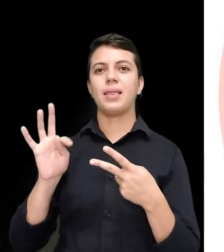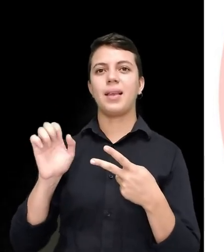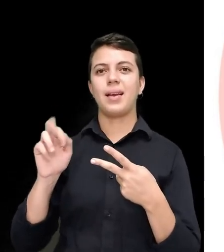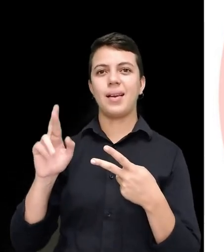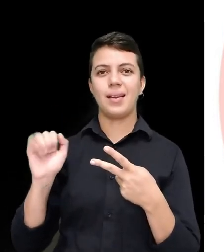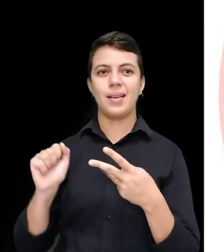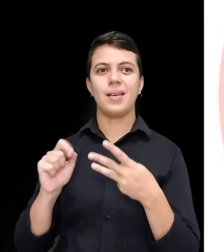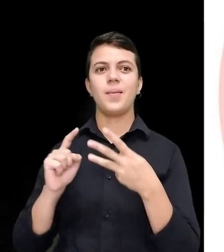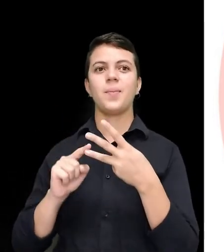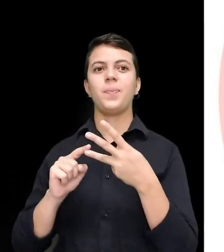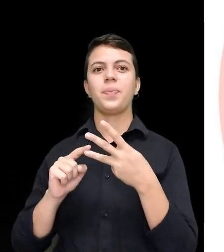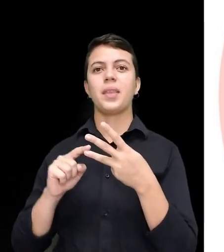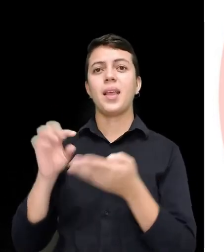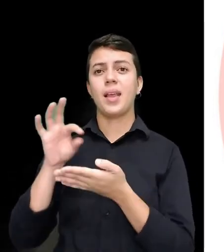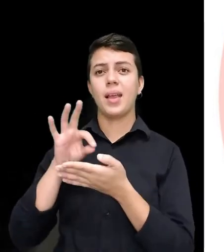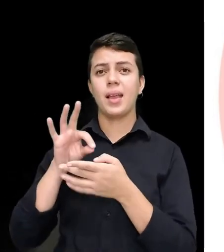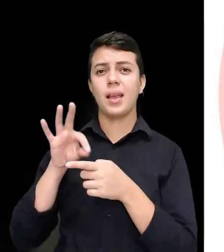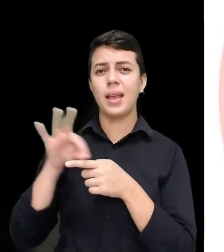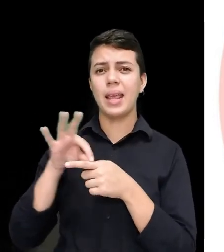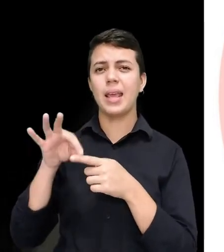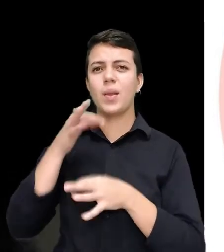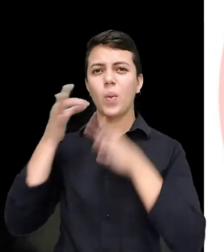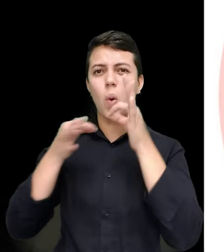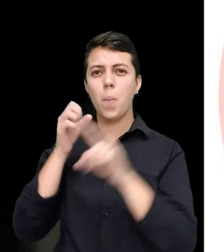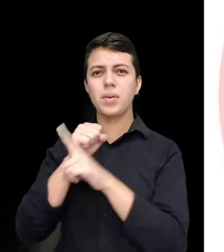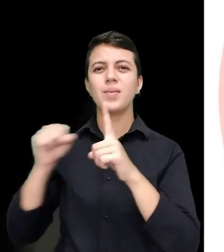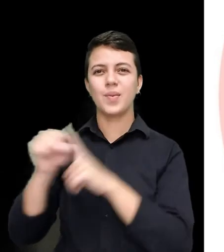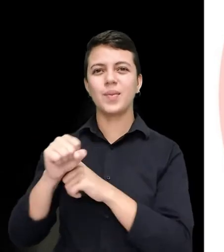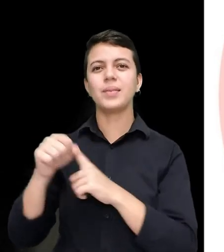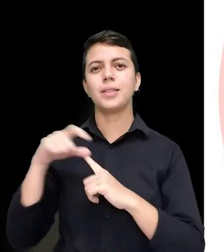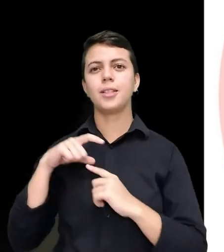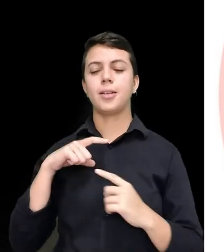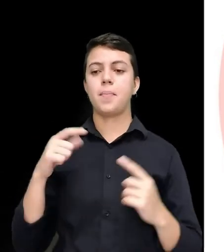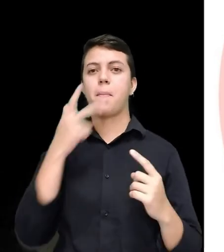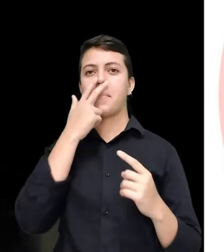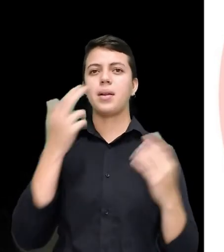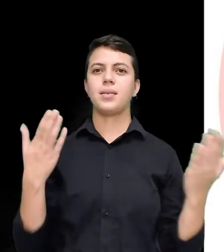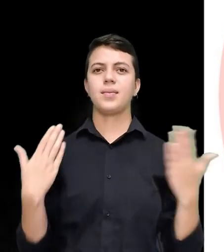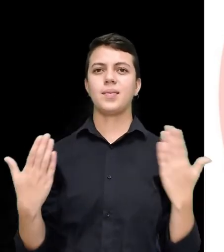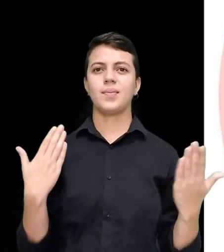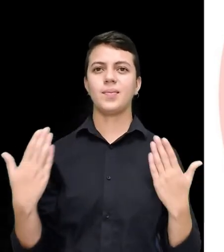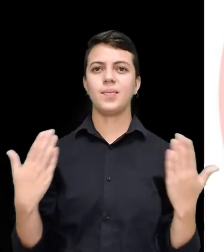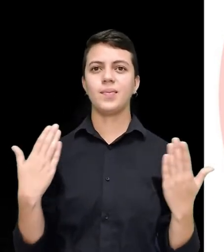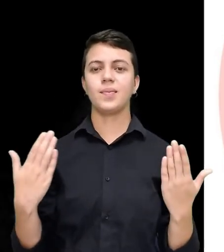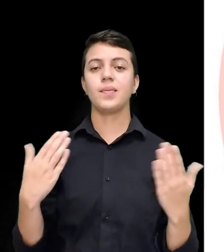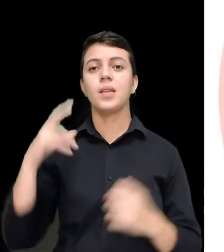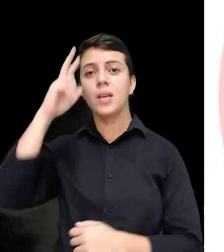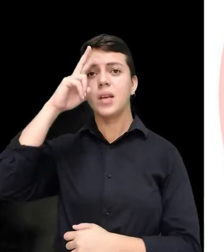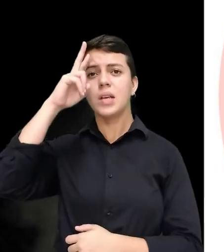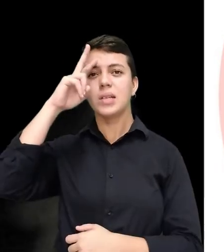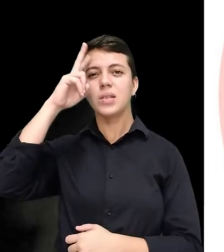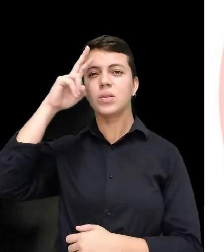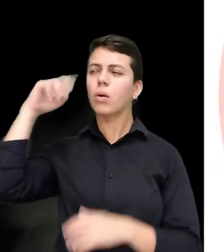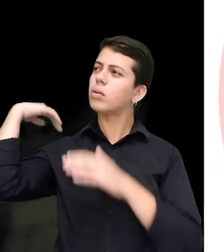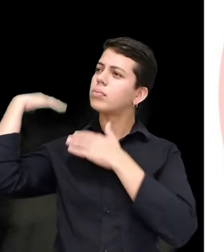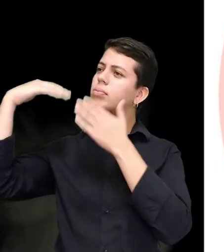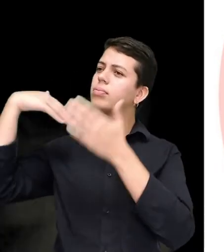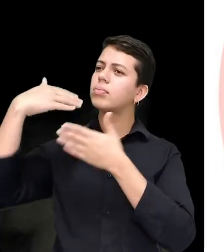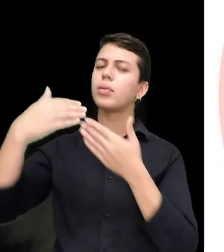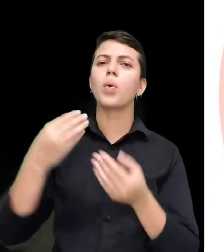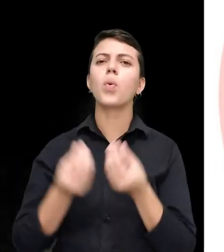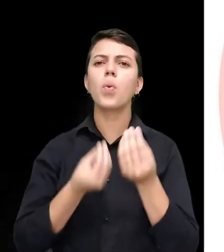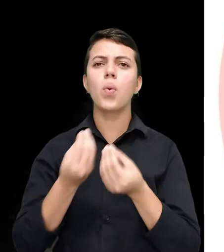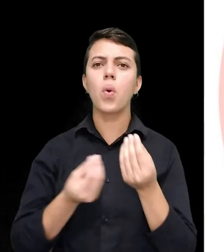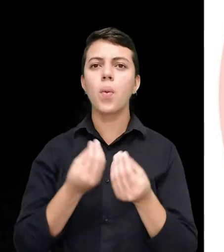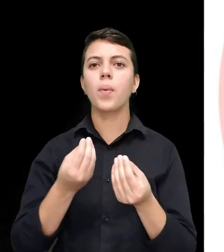dessa compreensão e dessa orientação dessa prática educacional em diversos momentos da história, torna-se